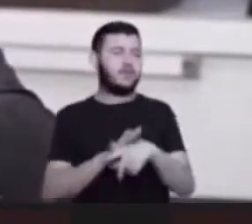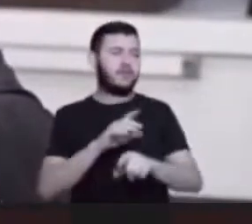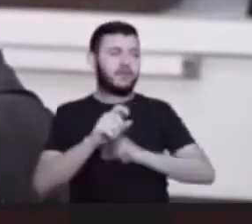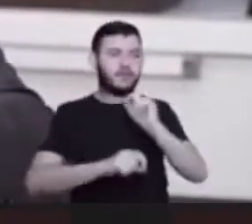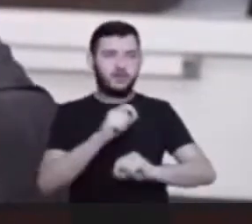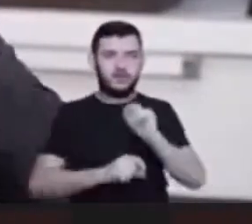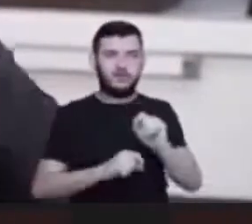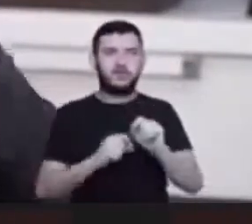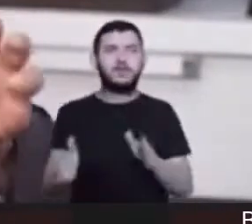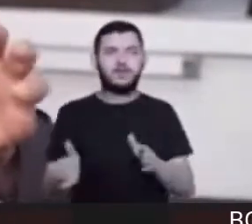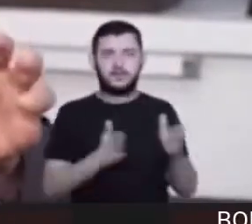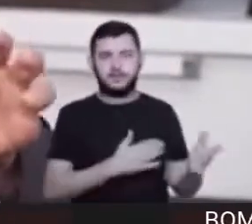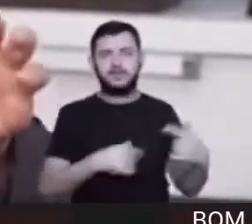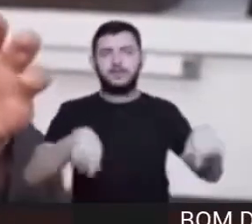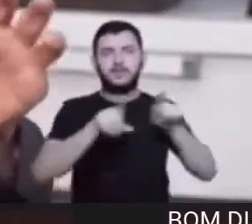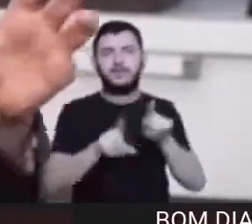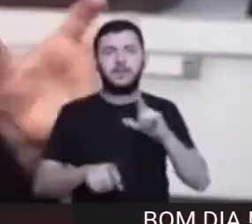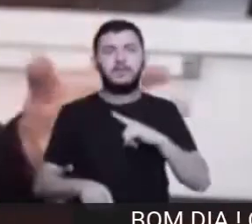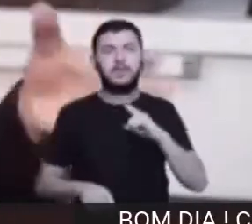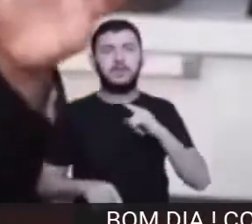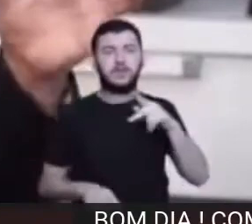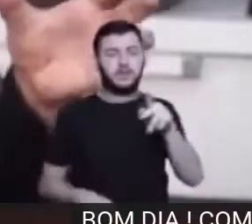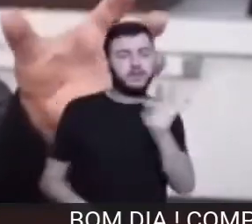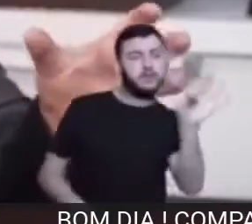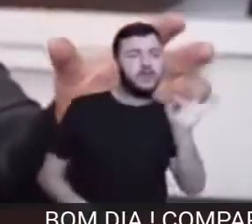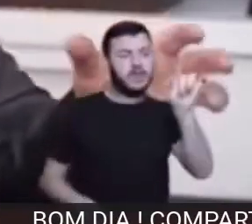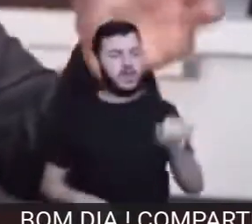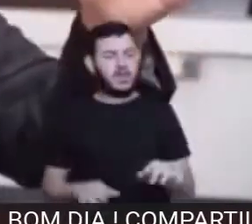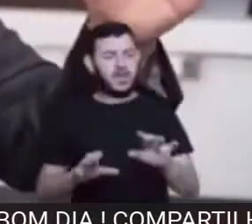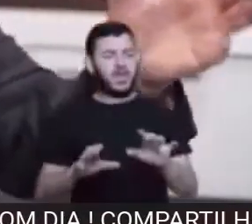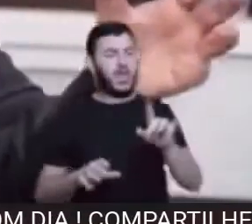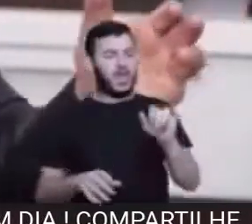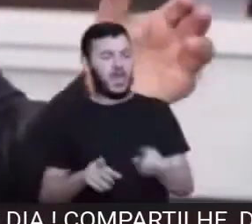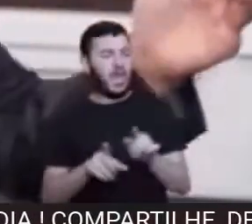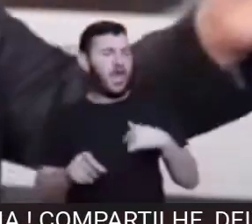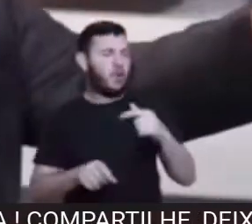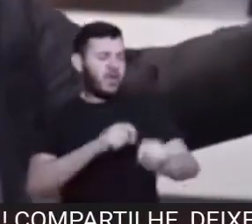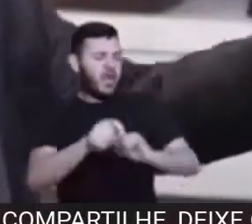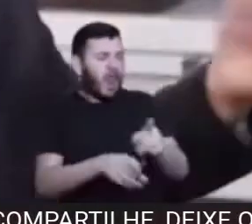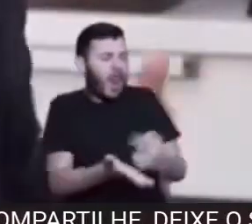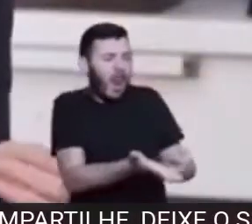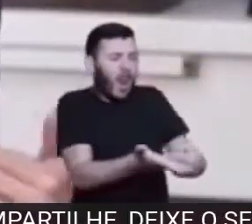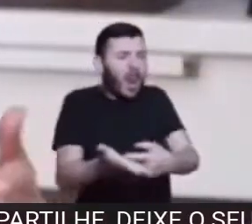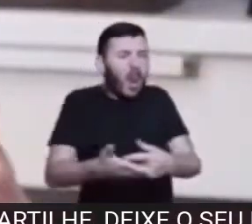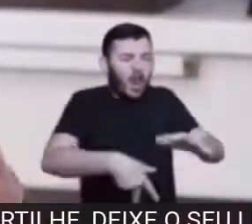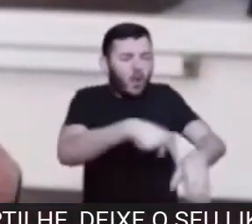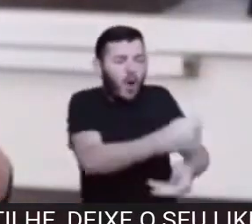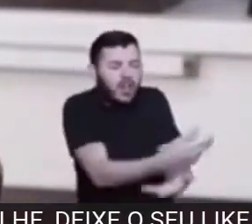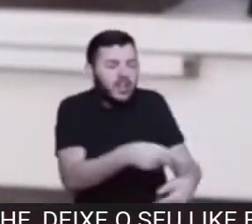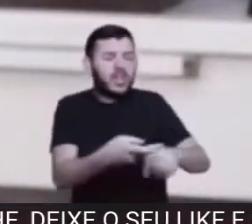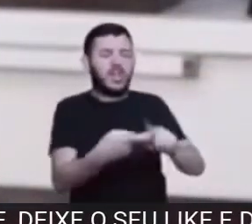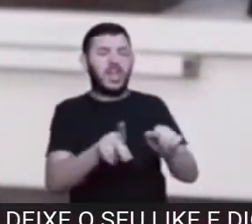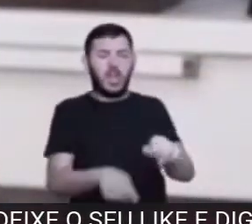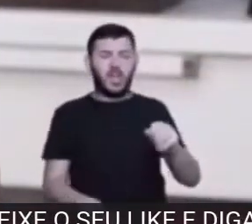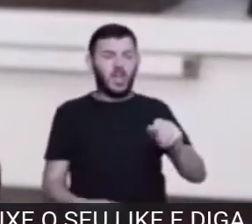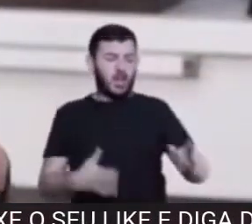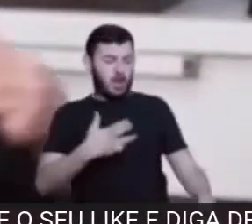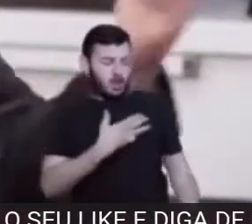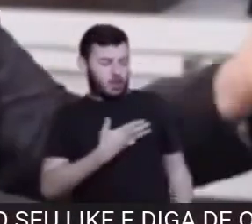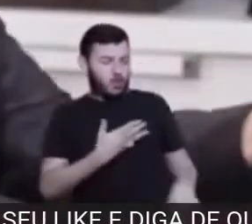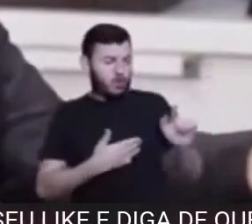era, o PT é uma quadrilha, o Lula é o chefe e roubou aquilo. Ora, o quadrilhão caiu em